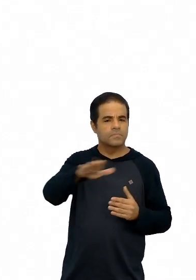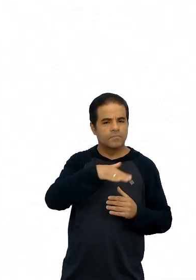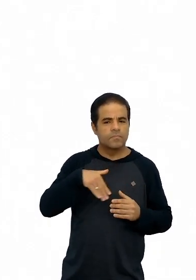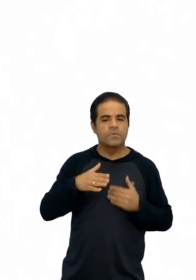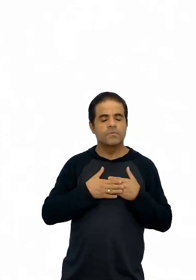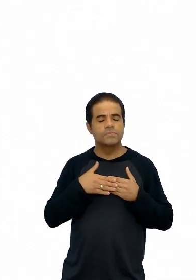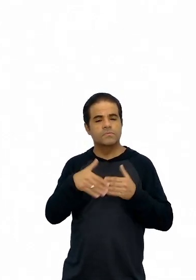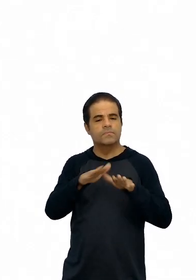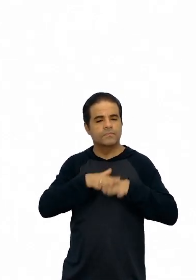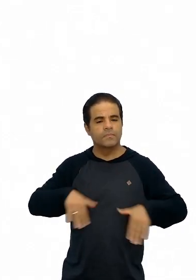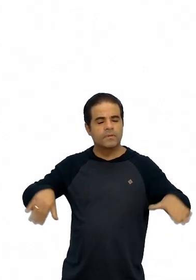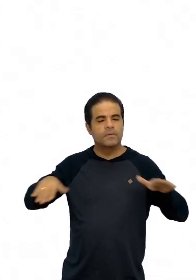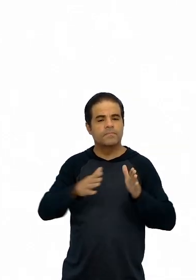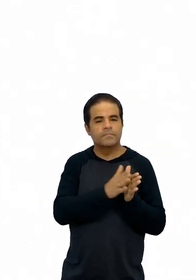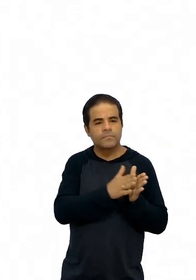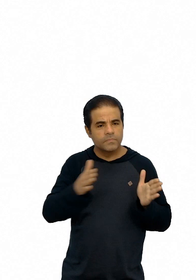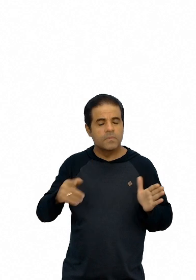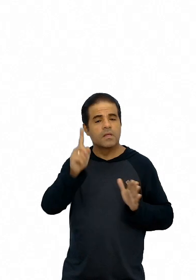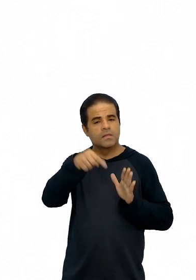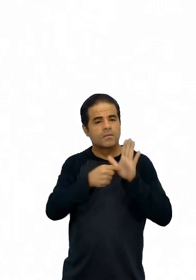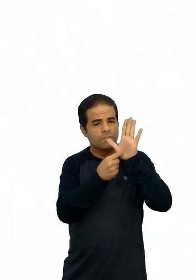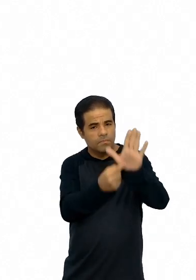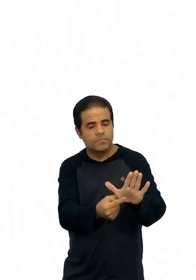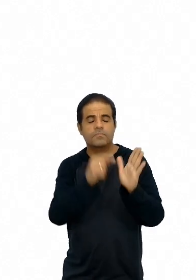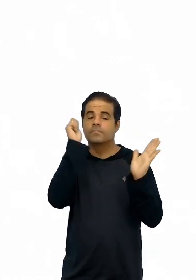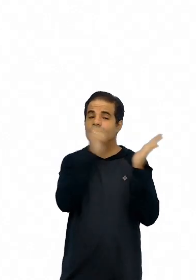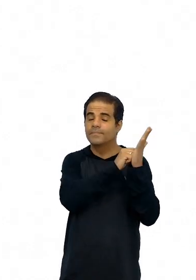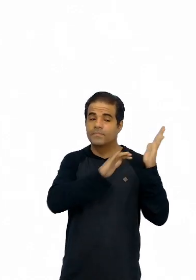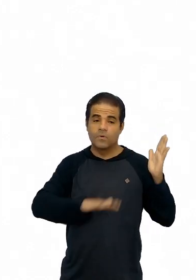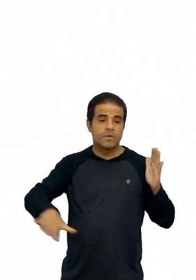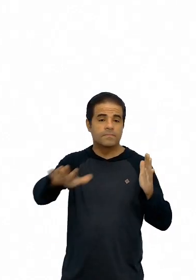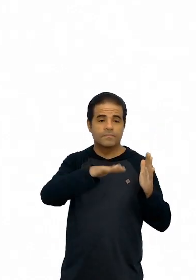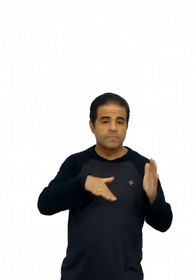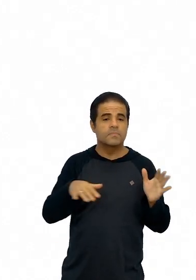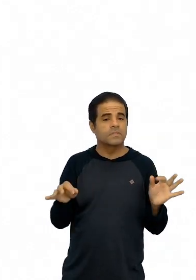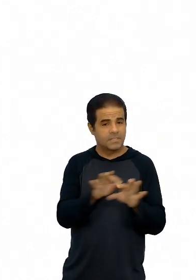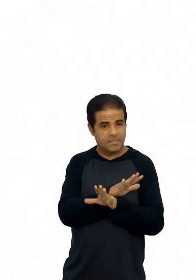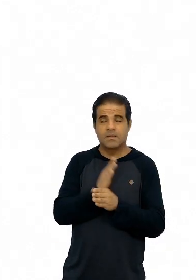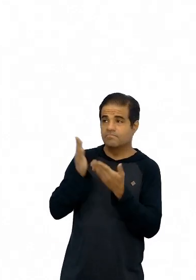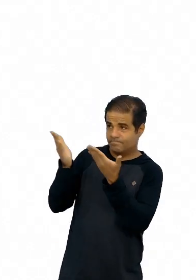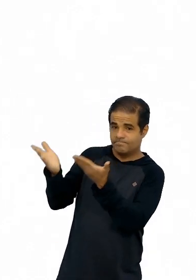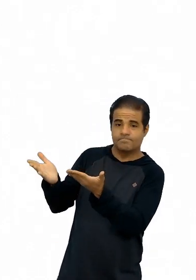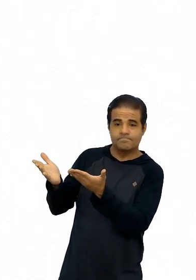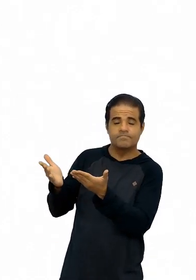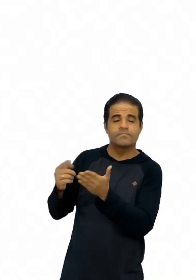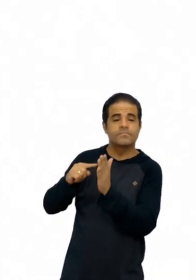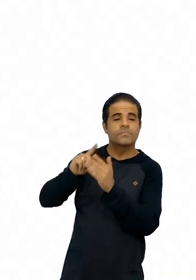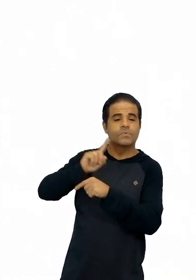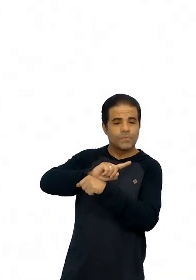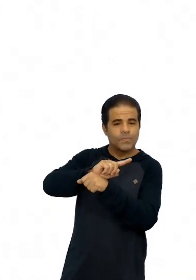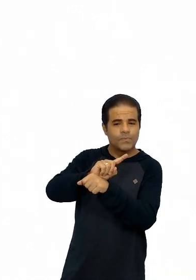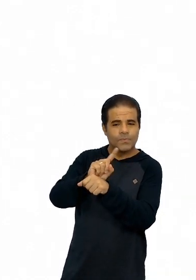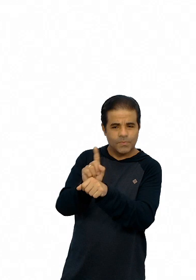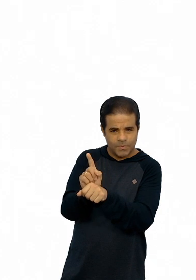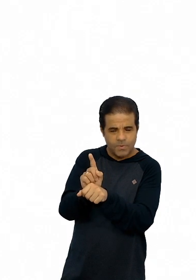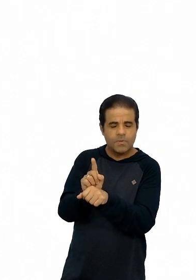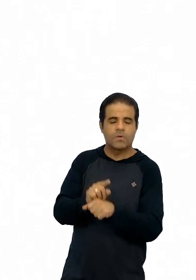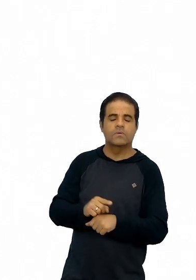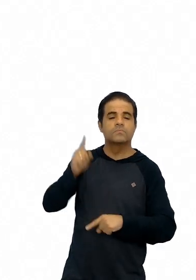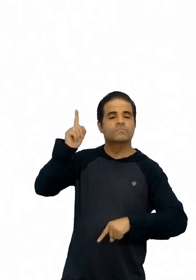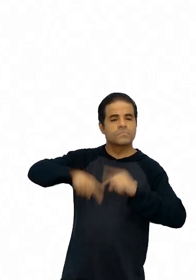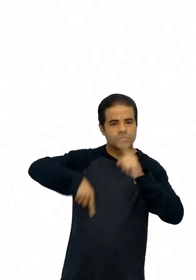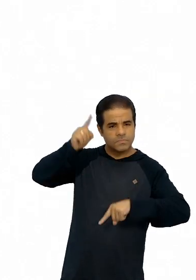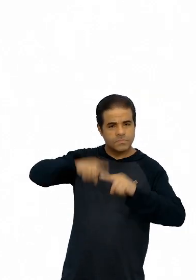aí, essa abordagem dessas atividades a gente encerra aqui com essa do relógio, que é tratado ali no